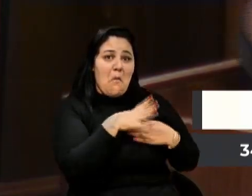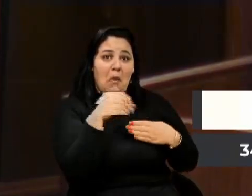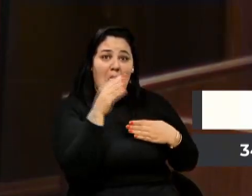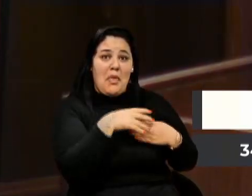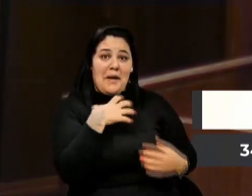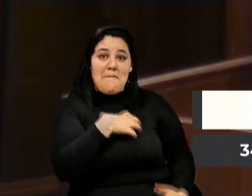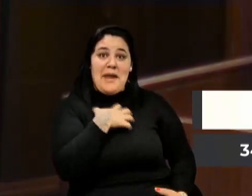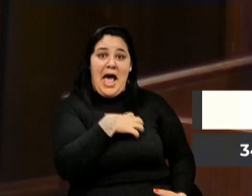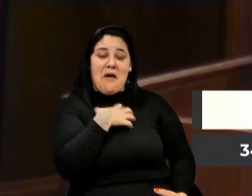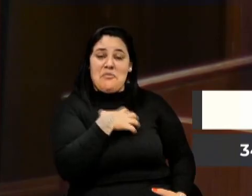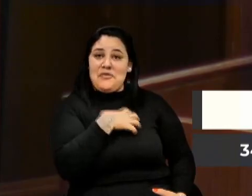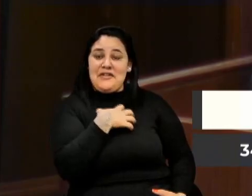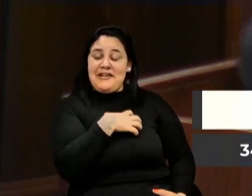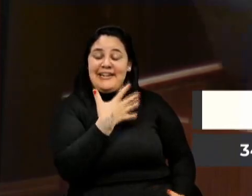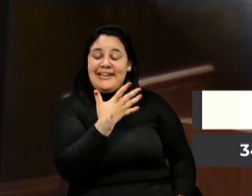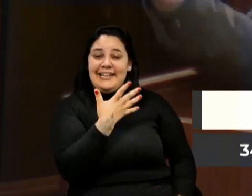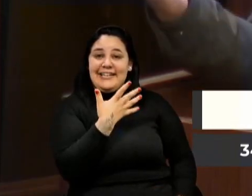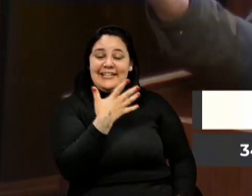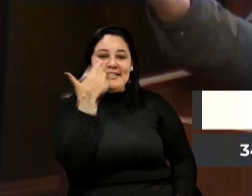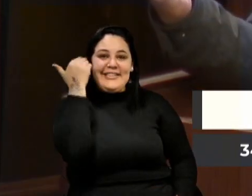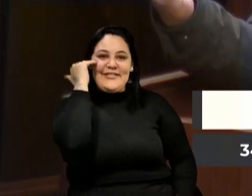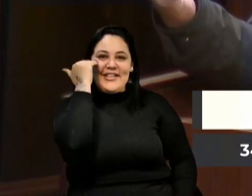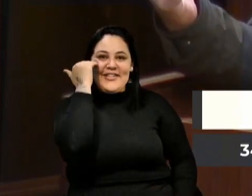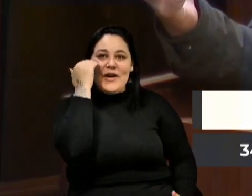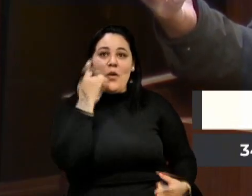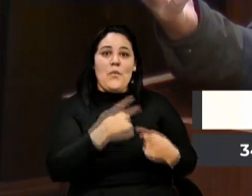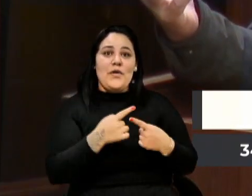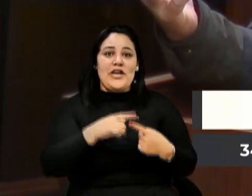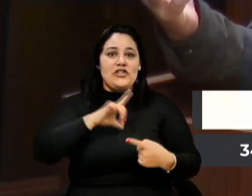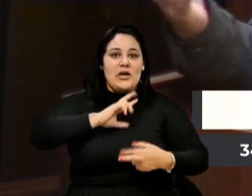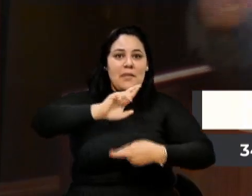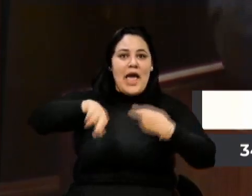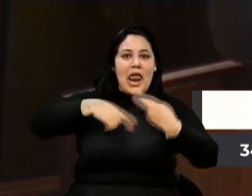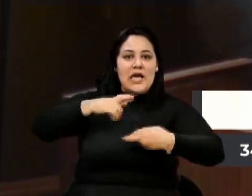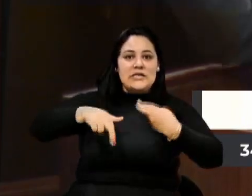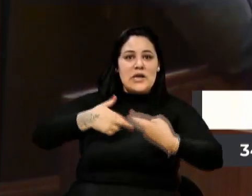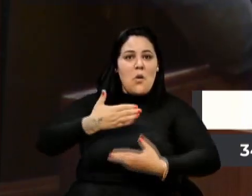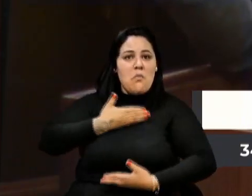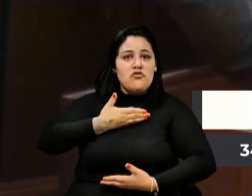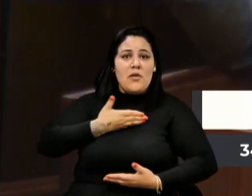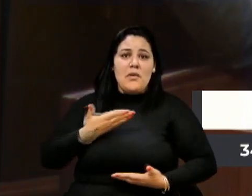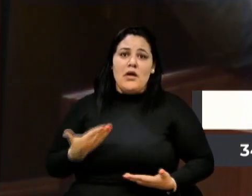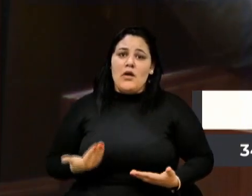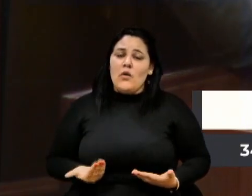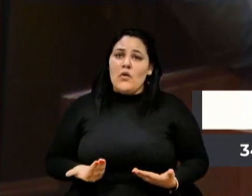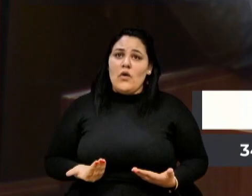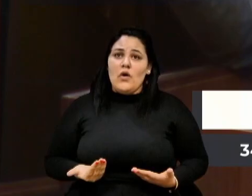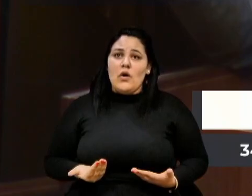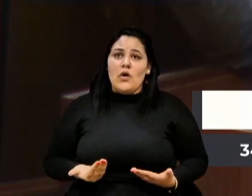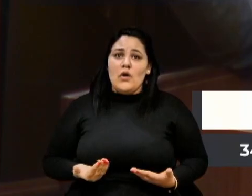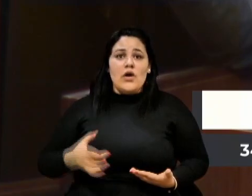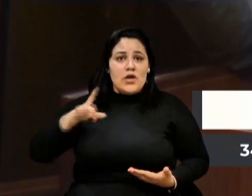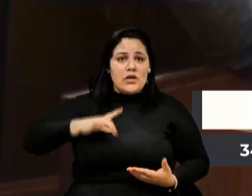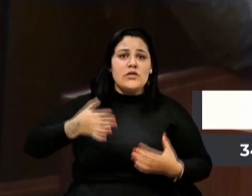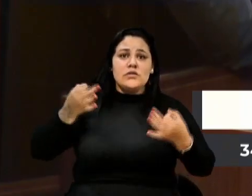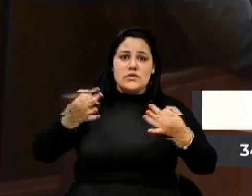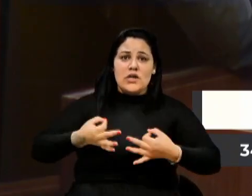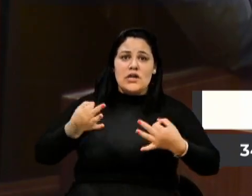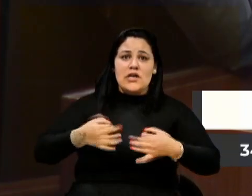não entendi o porquê disso. Já que nós temos uma relação amistosa e que certamente,